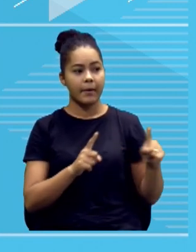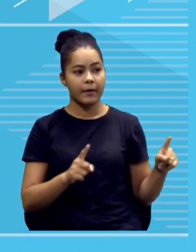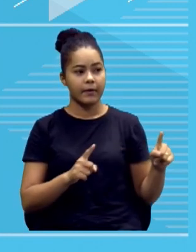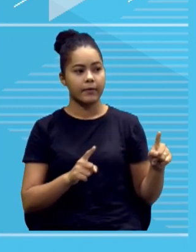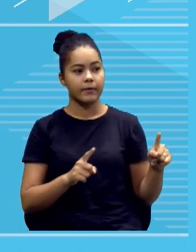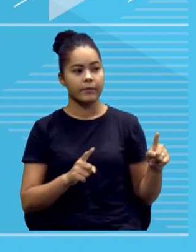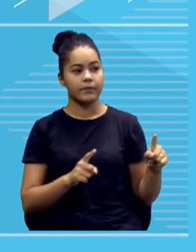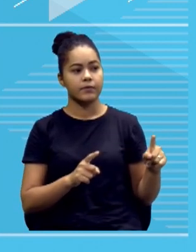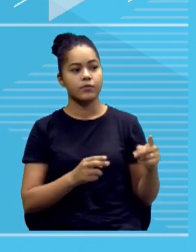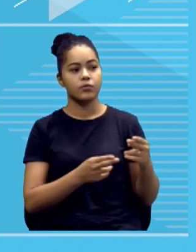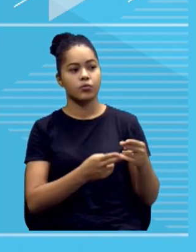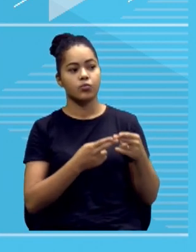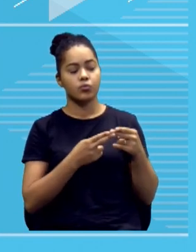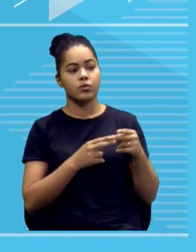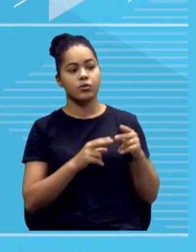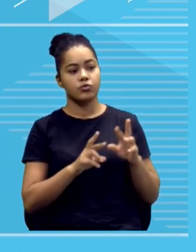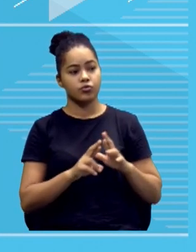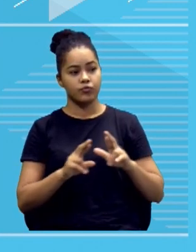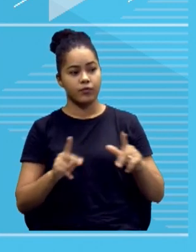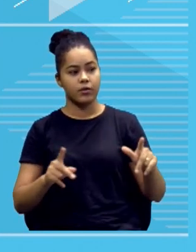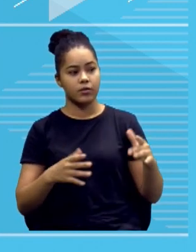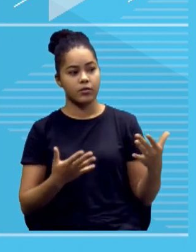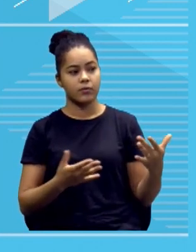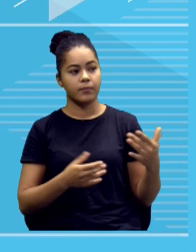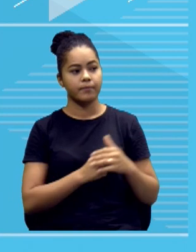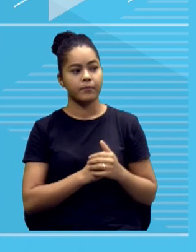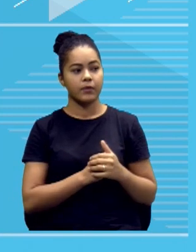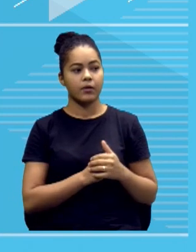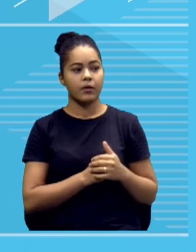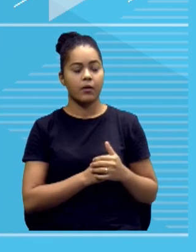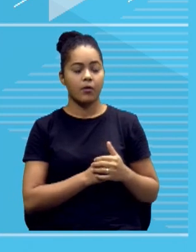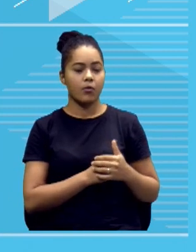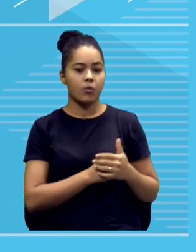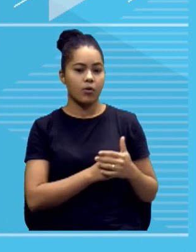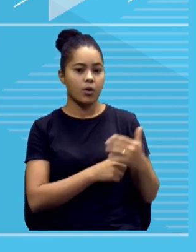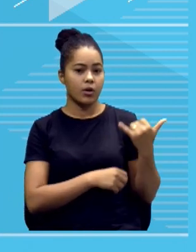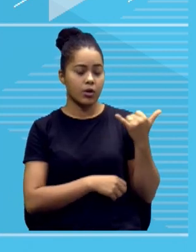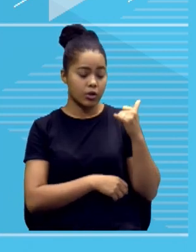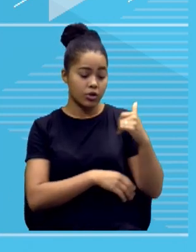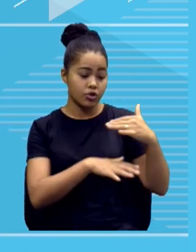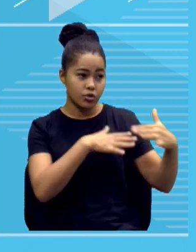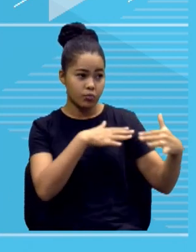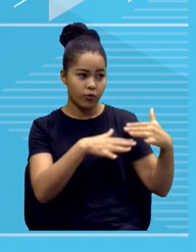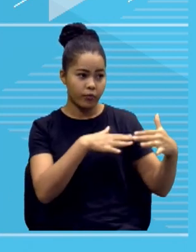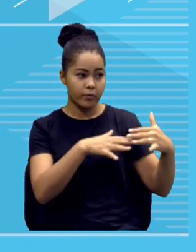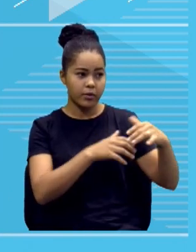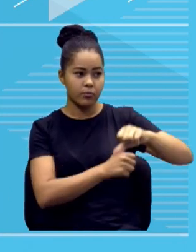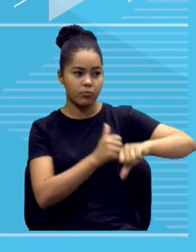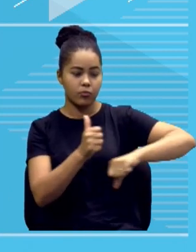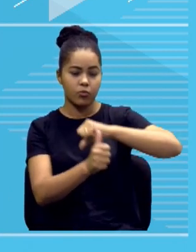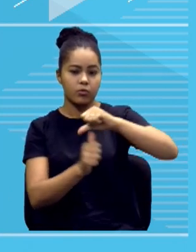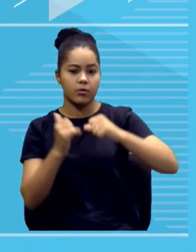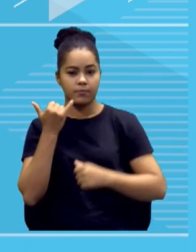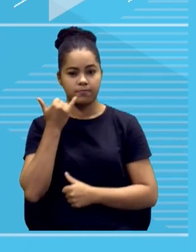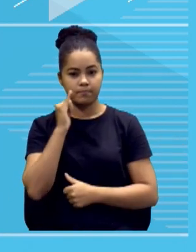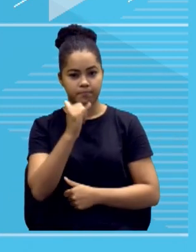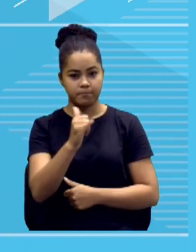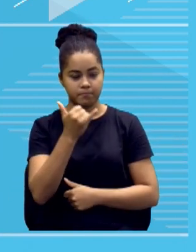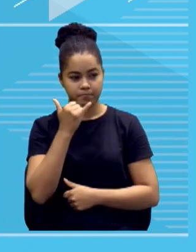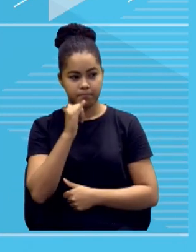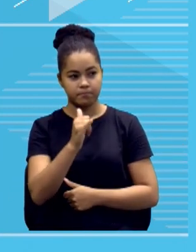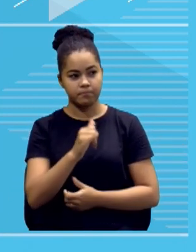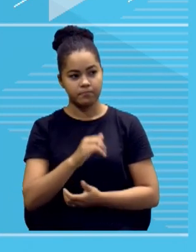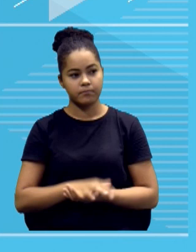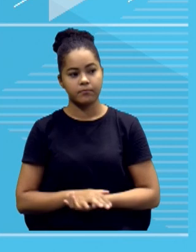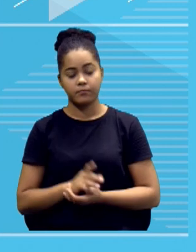de indução eletromagnética. Lá no resistor, o nome do efeito era efeito